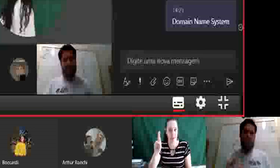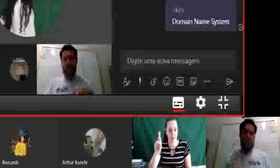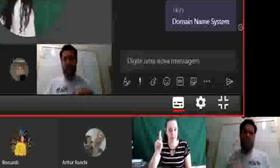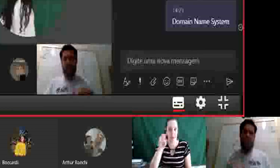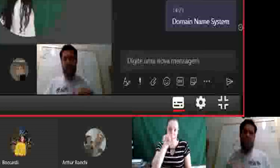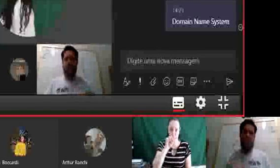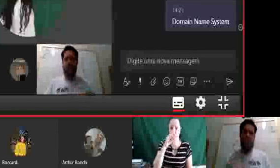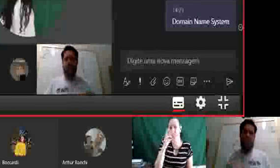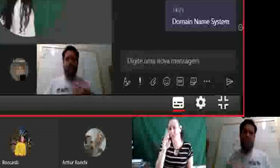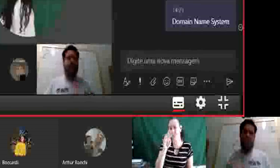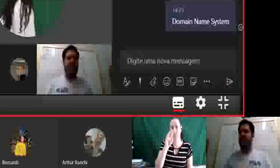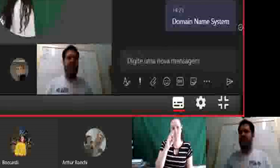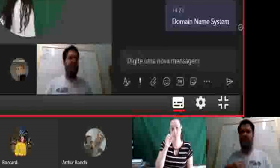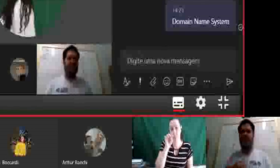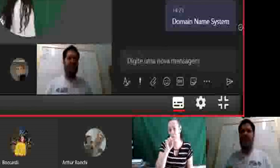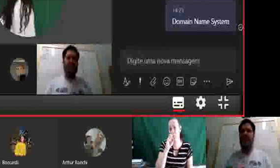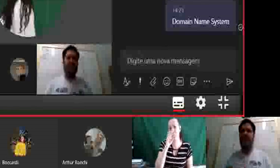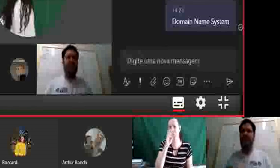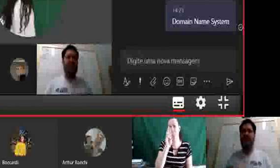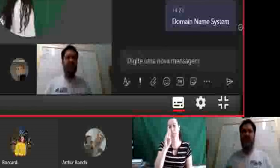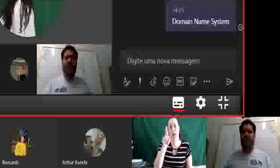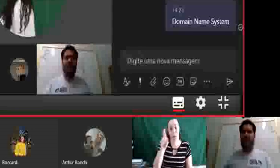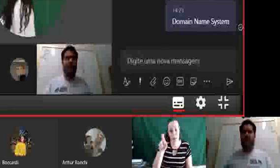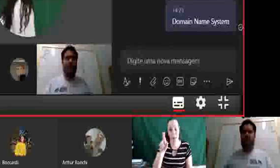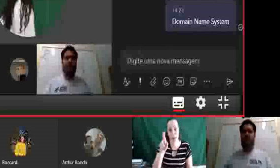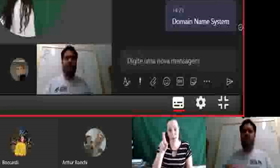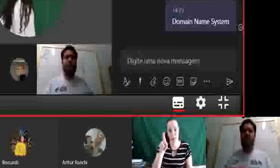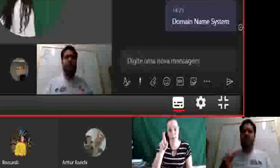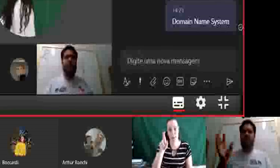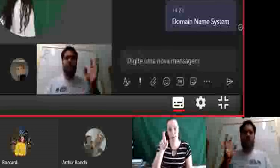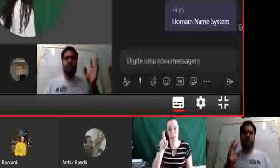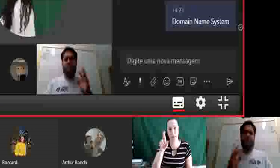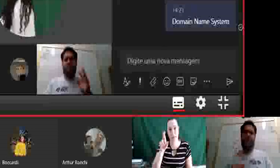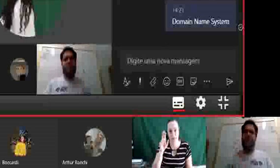E aí, gente, entender agora melhor o que é o DNS?